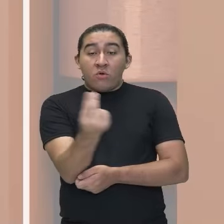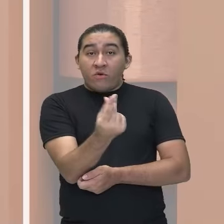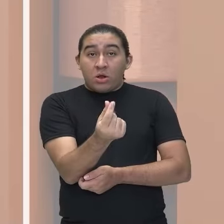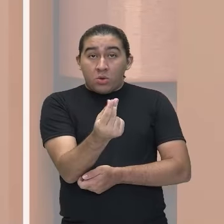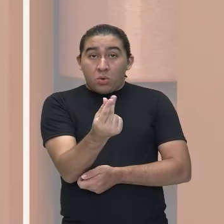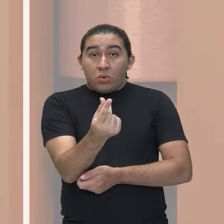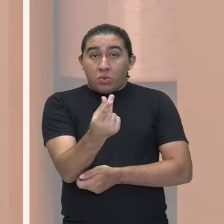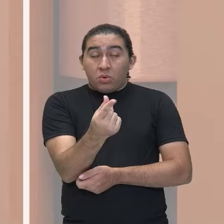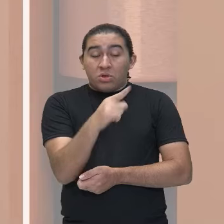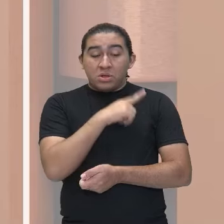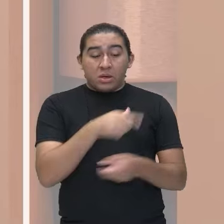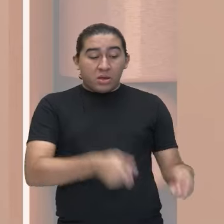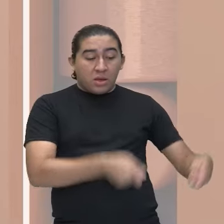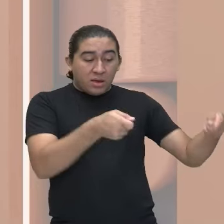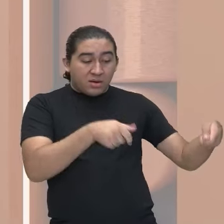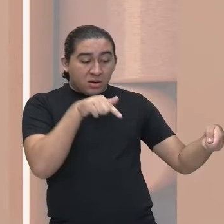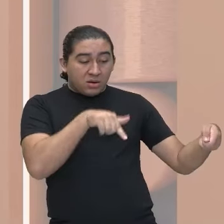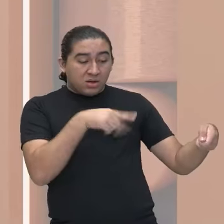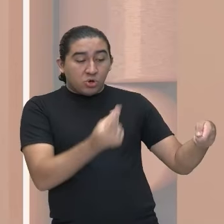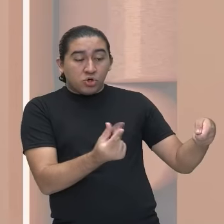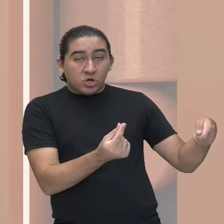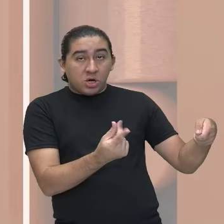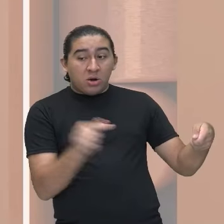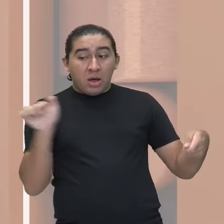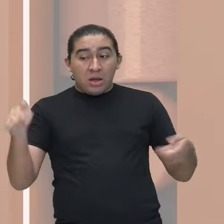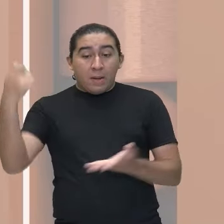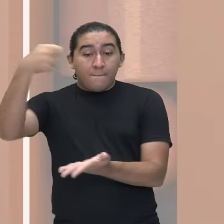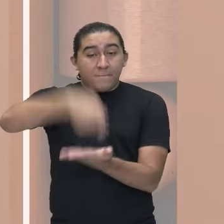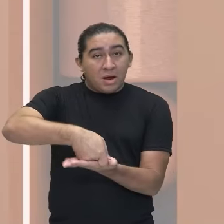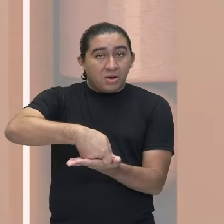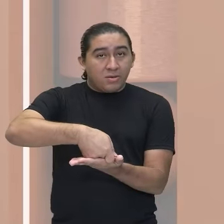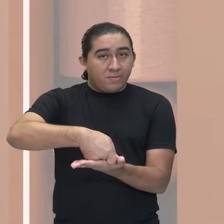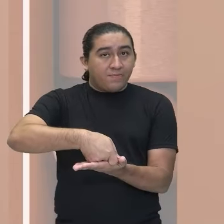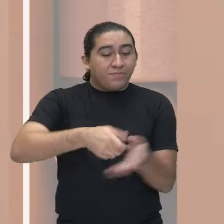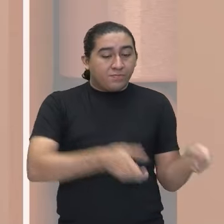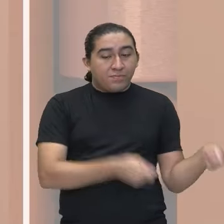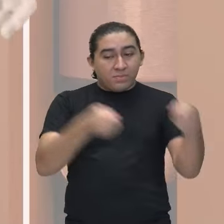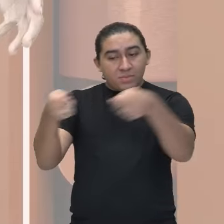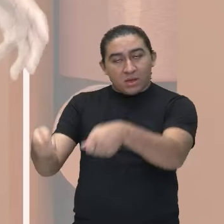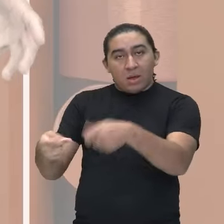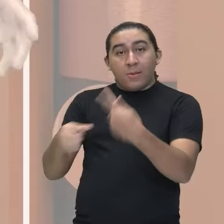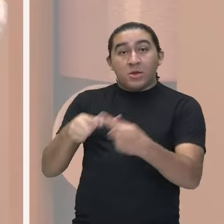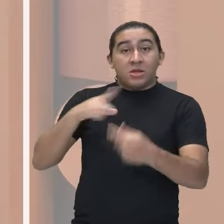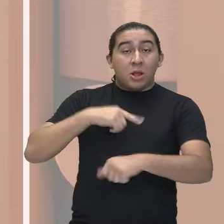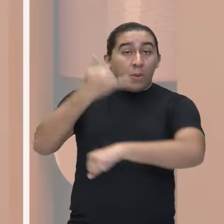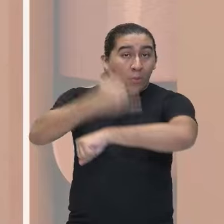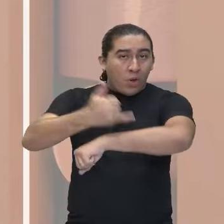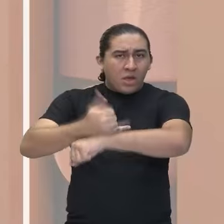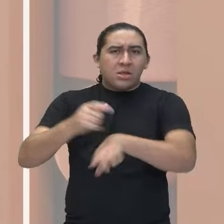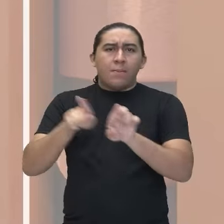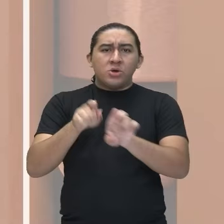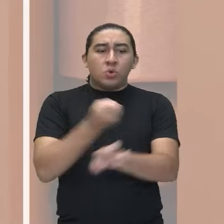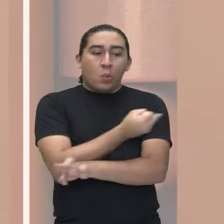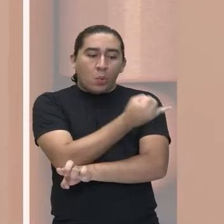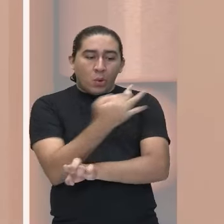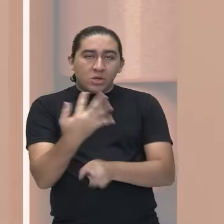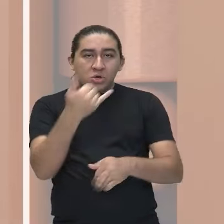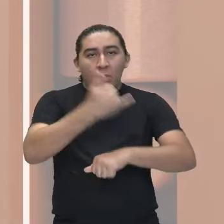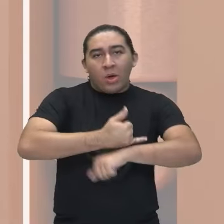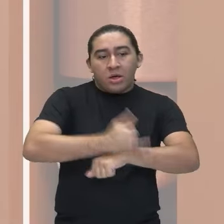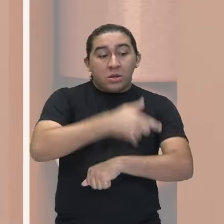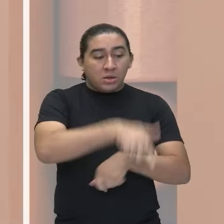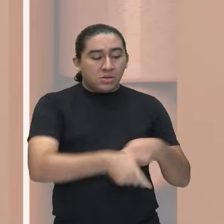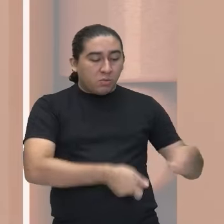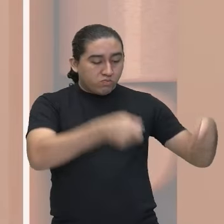em cima disso daí, porque agora eu tenho uma moeda, tá? Então, quanto vai valer essa saca